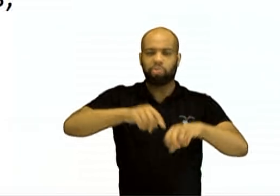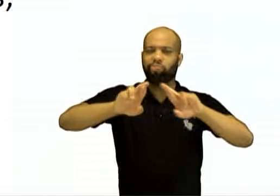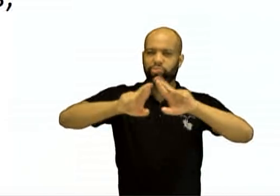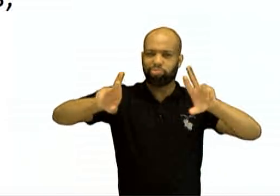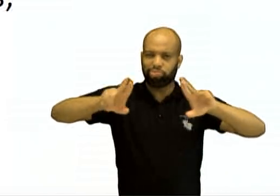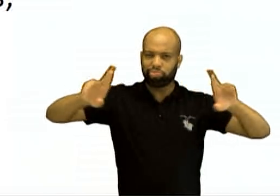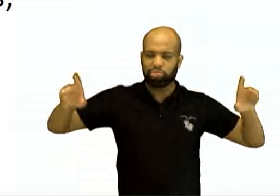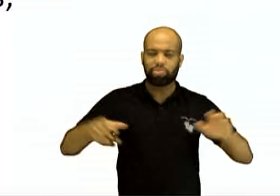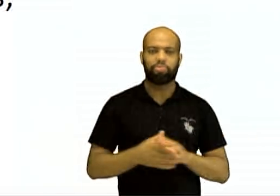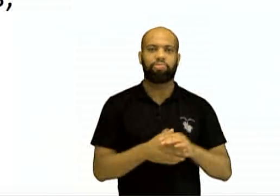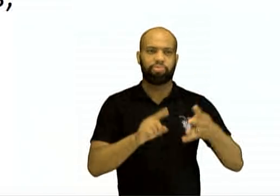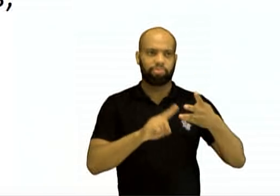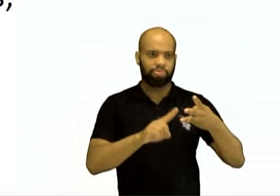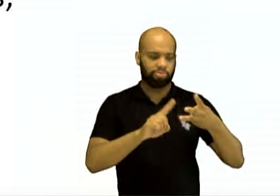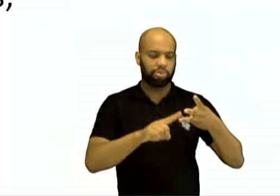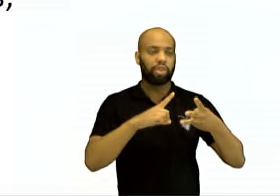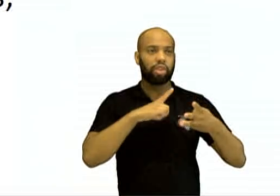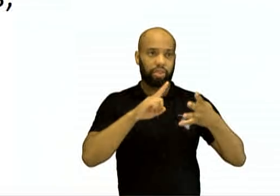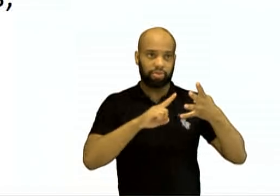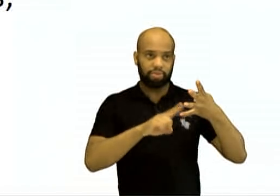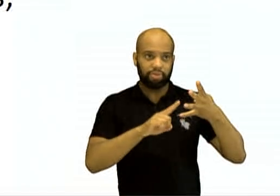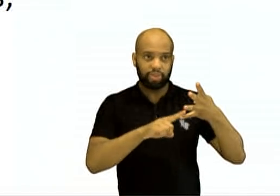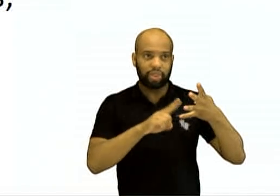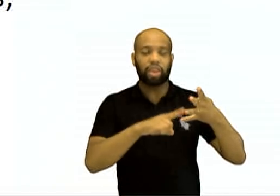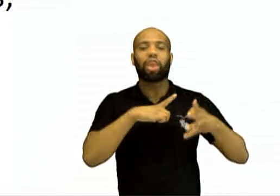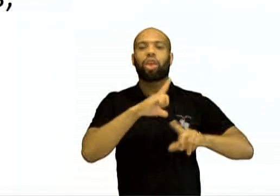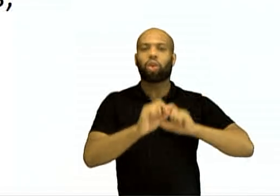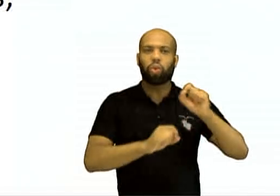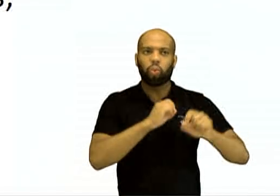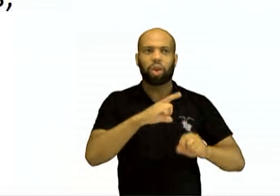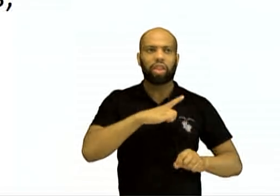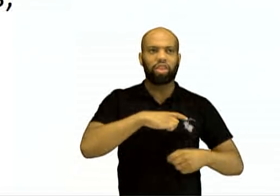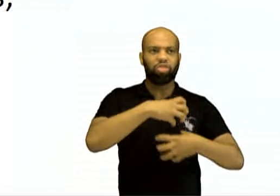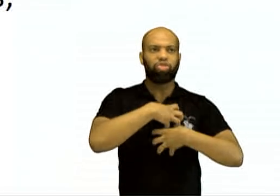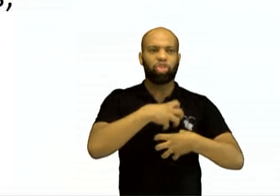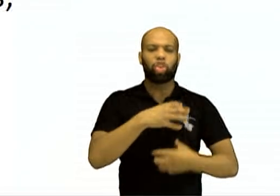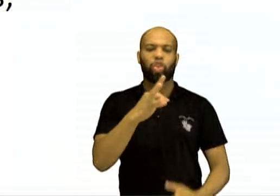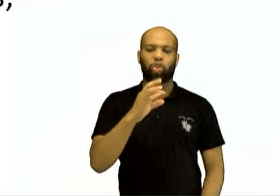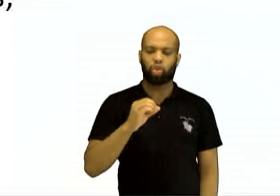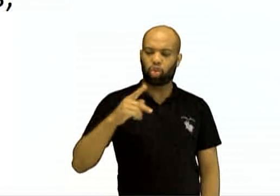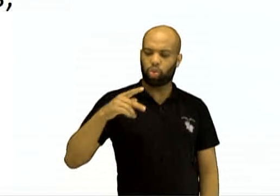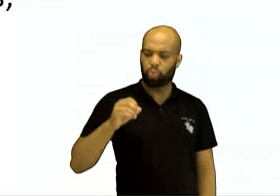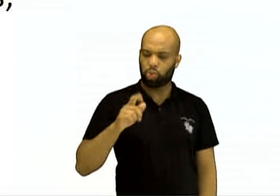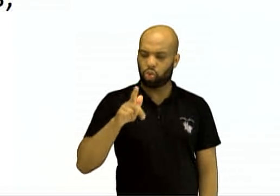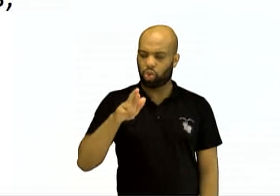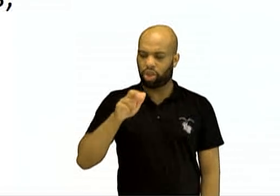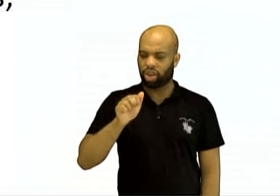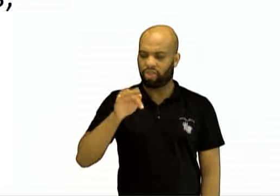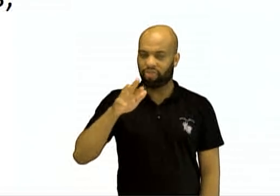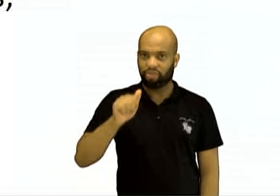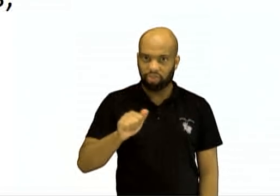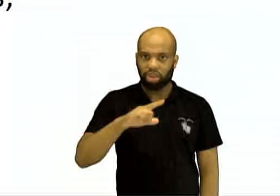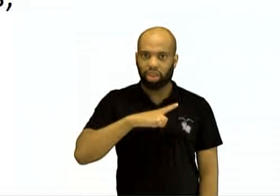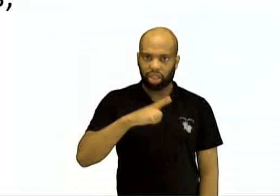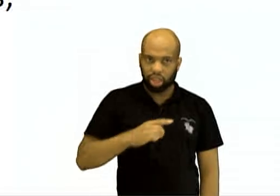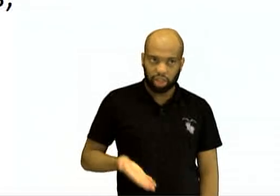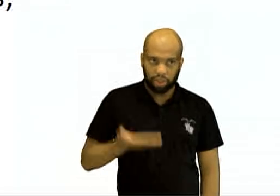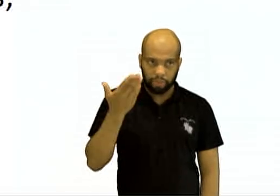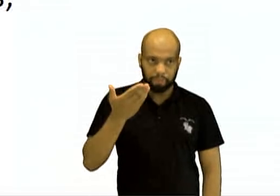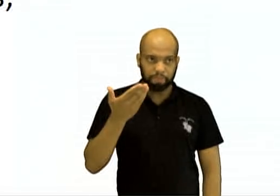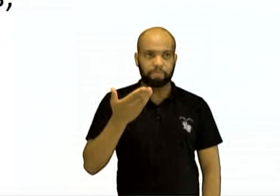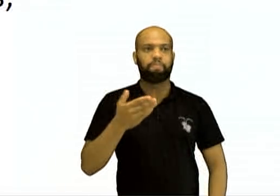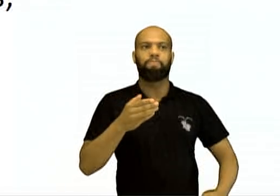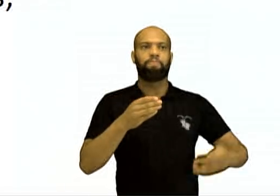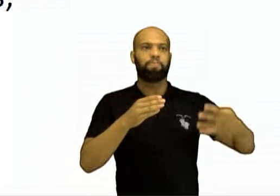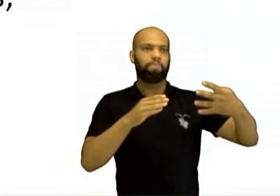horários. Letra D, a acentuada unidade topográfica. Ou letra E, facilita o deslocamento rodoviário. Resposta correta, a existência